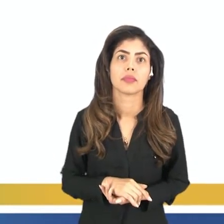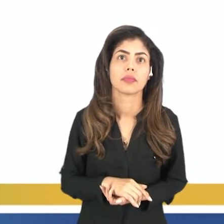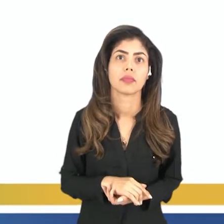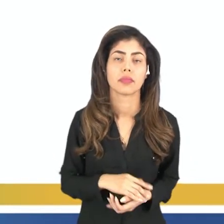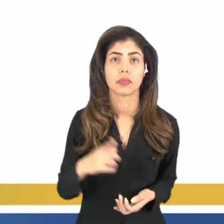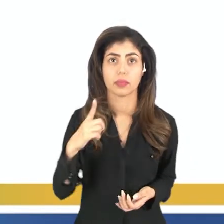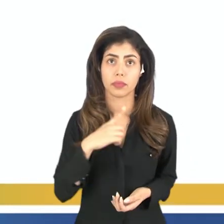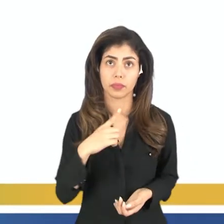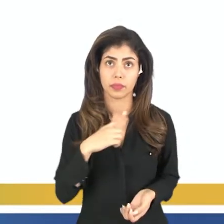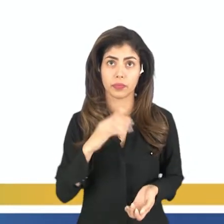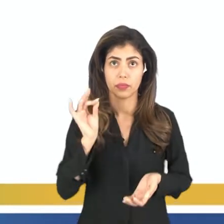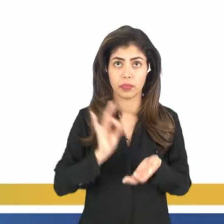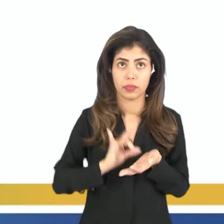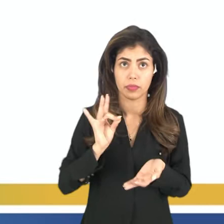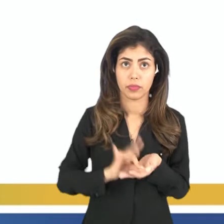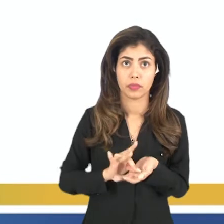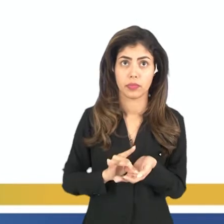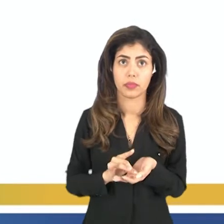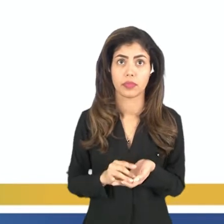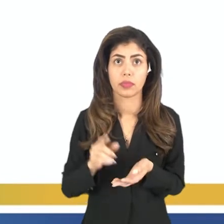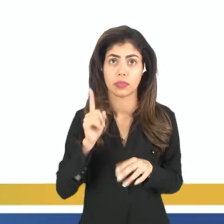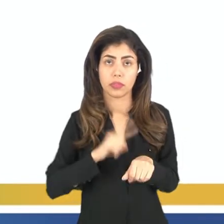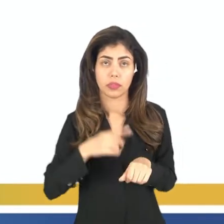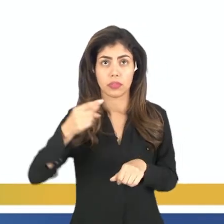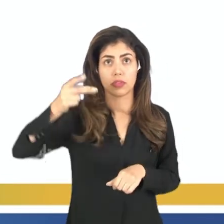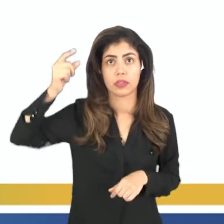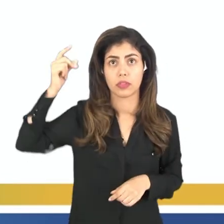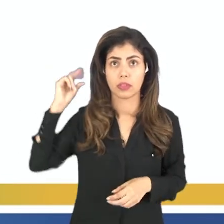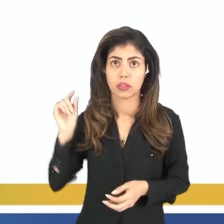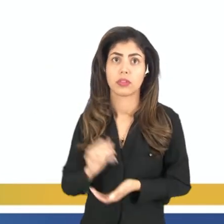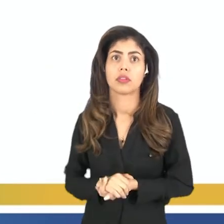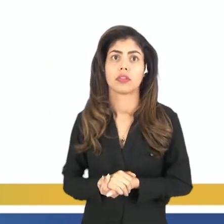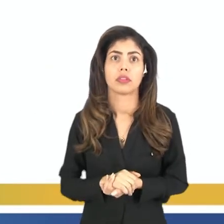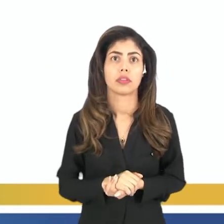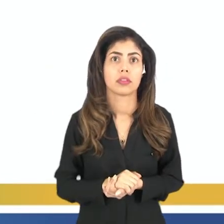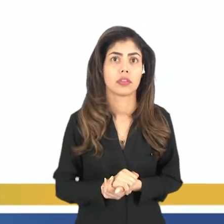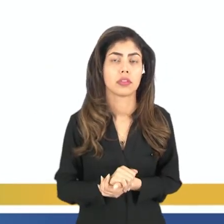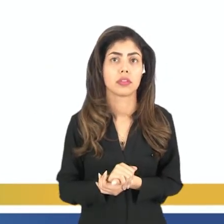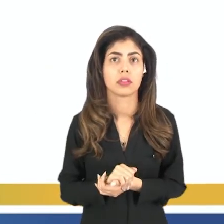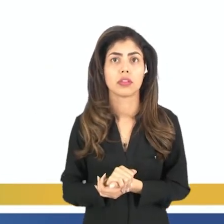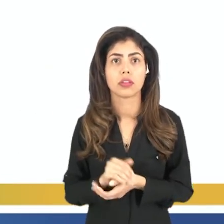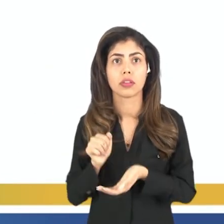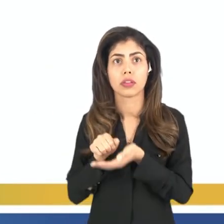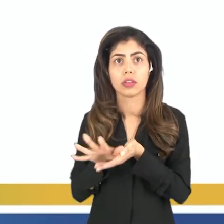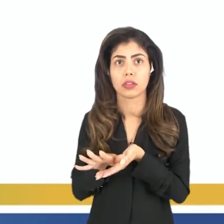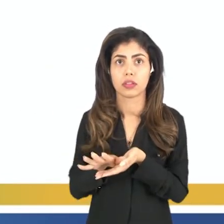el artefacto denominado hace ya bastante tiempo la caja boba ha